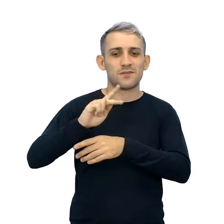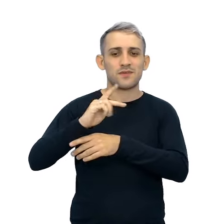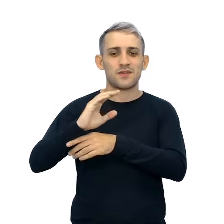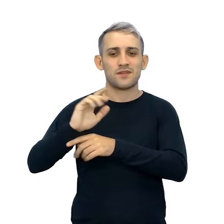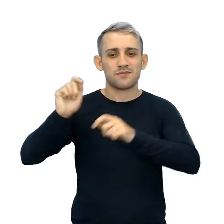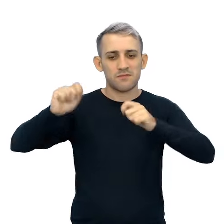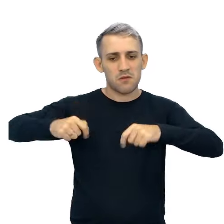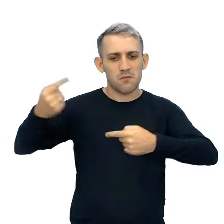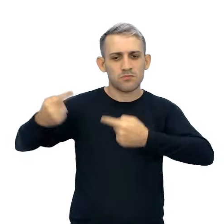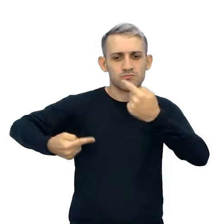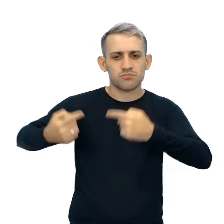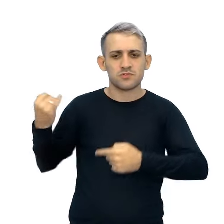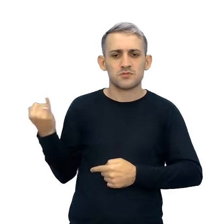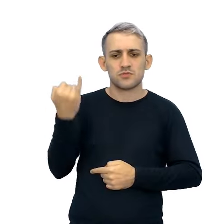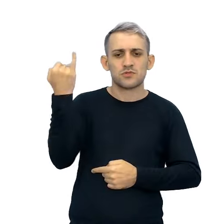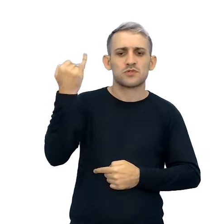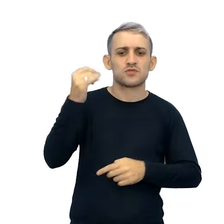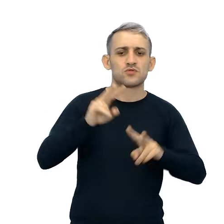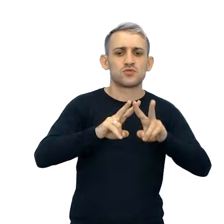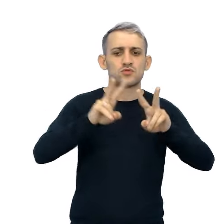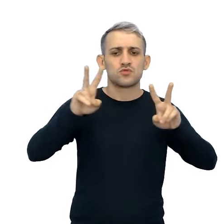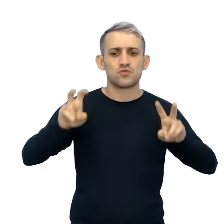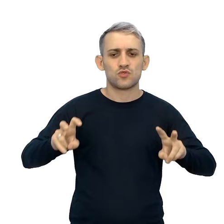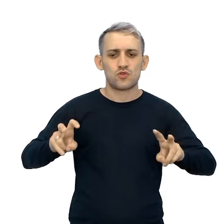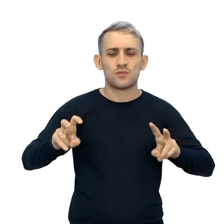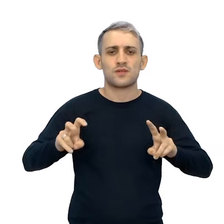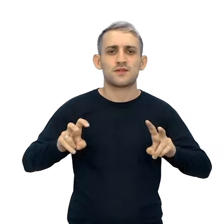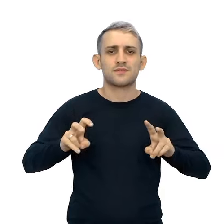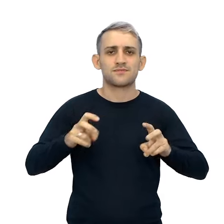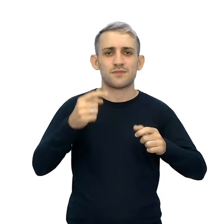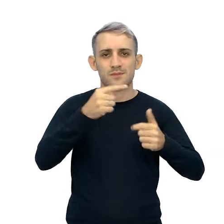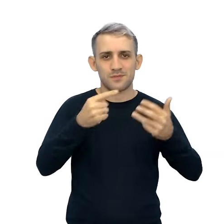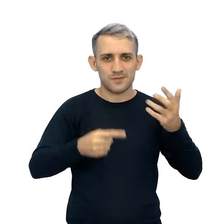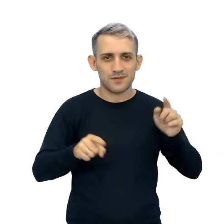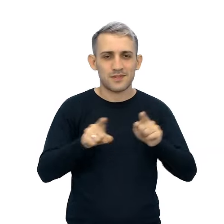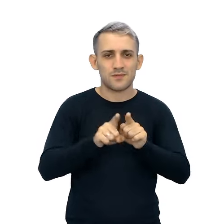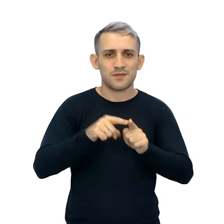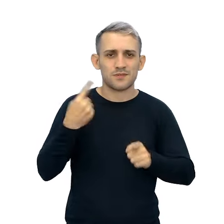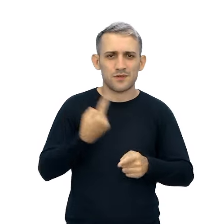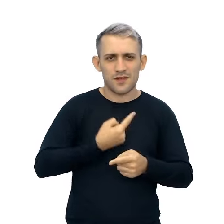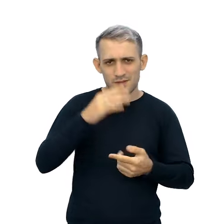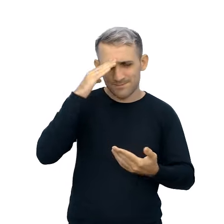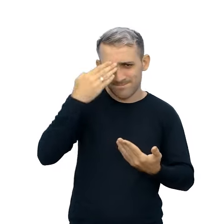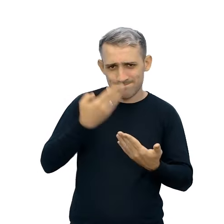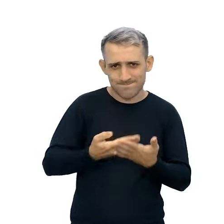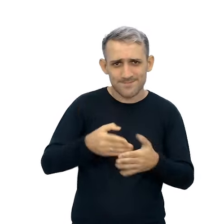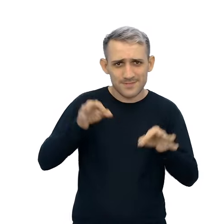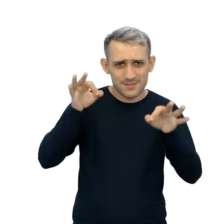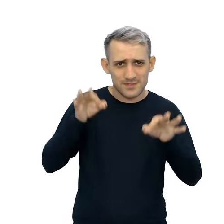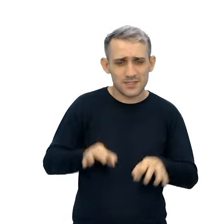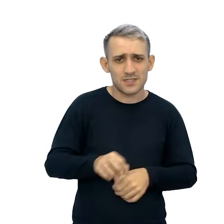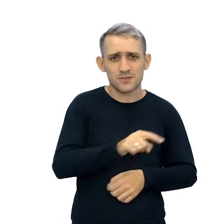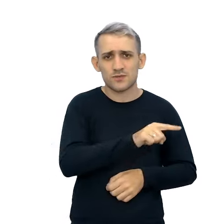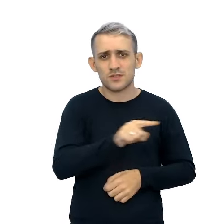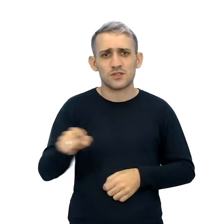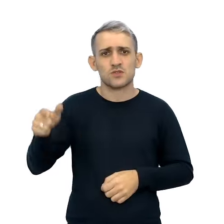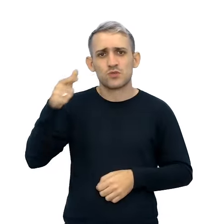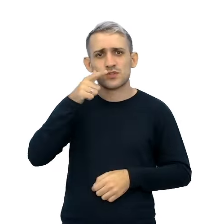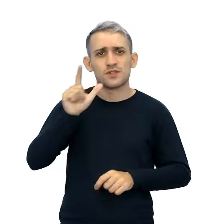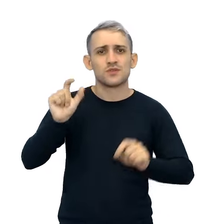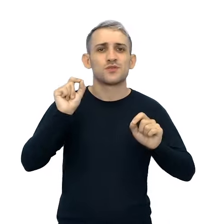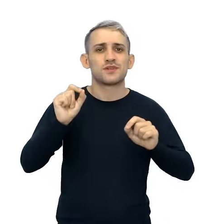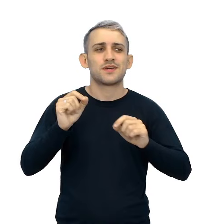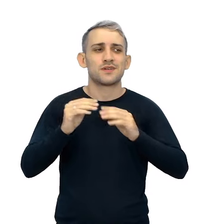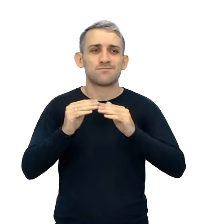sejam fundamentadas nesses aspectos destacados assim. E acreditamos, certamente, que vocês alcançarão o